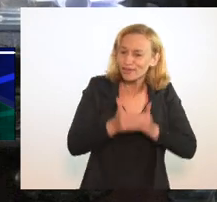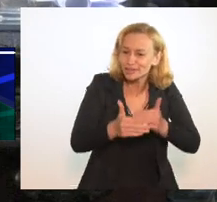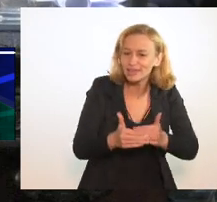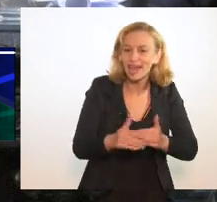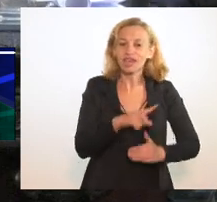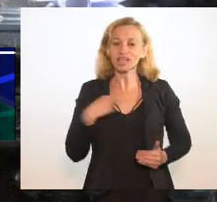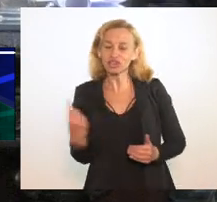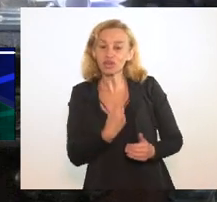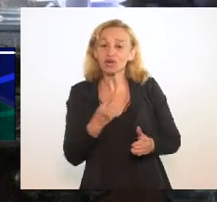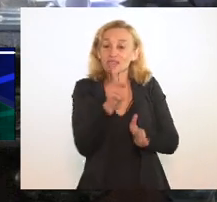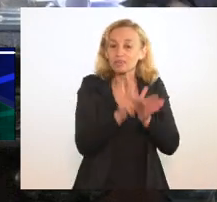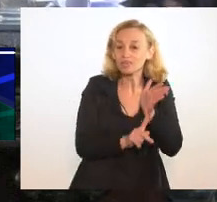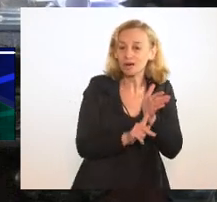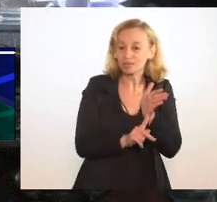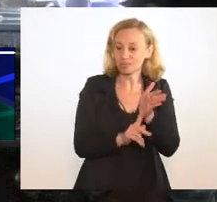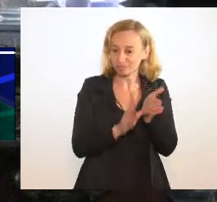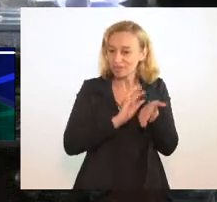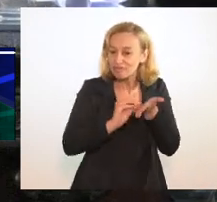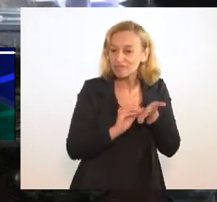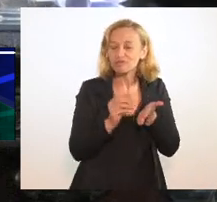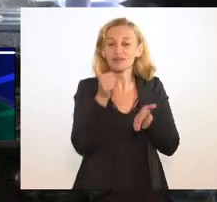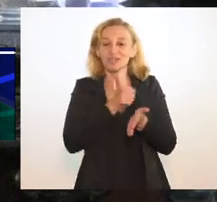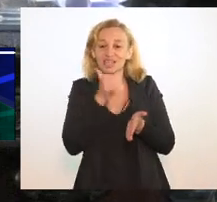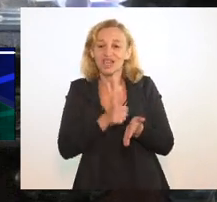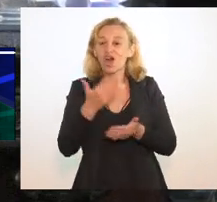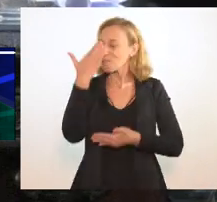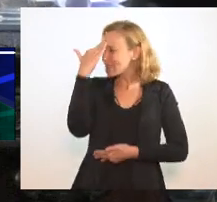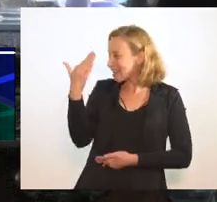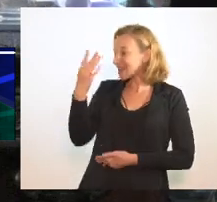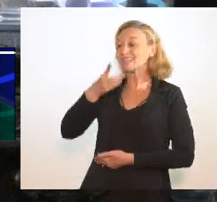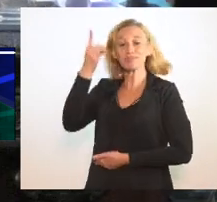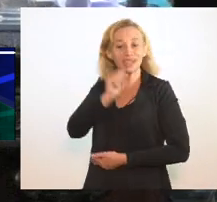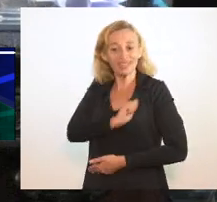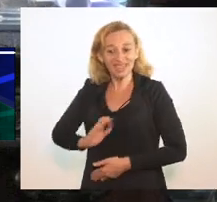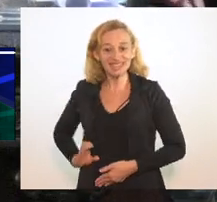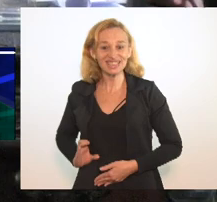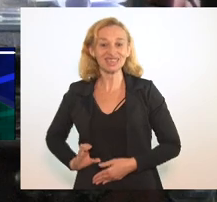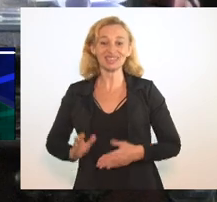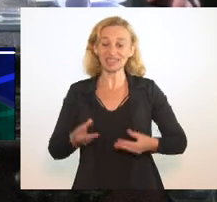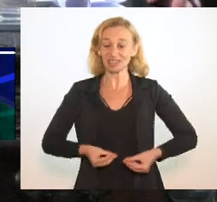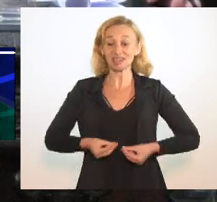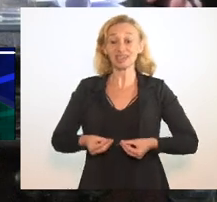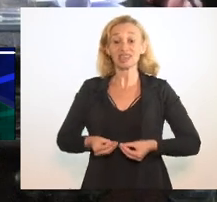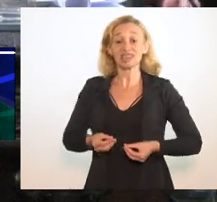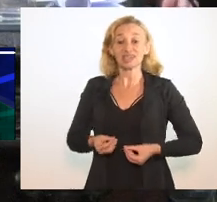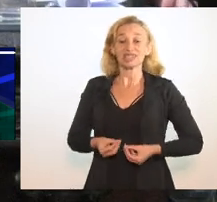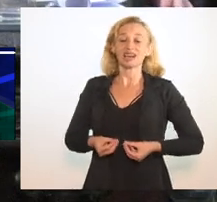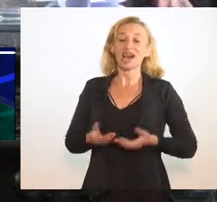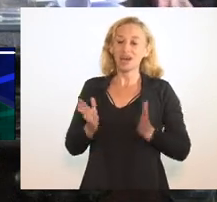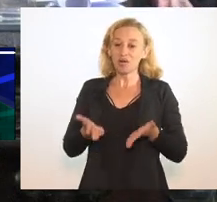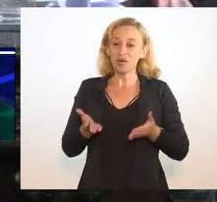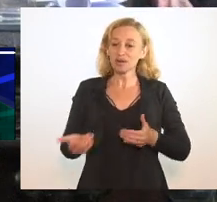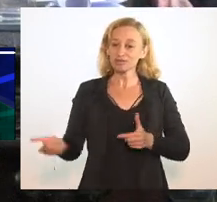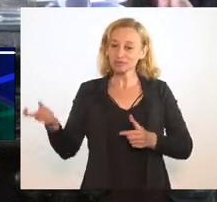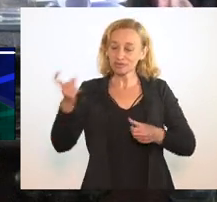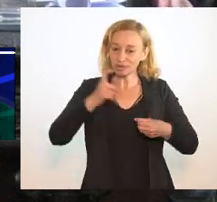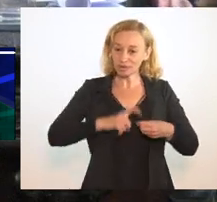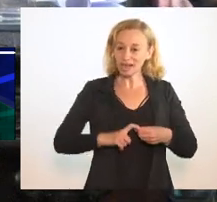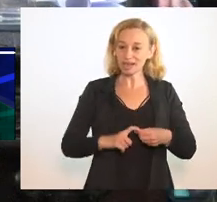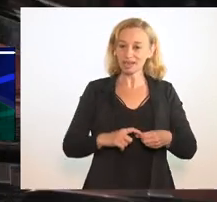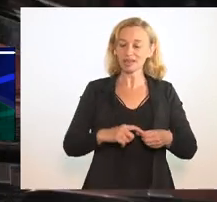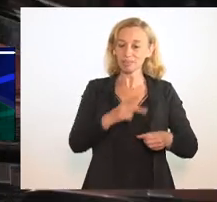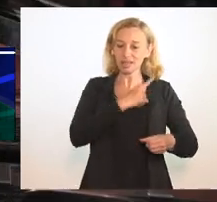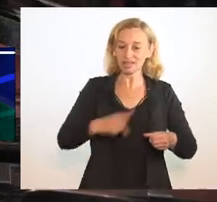nas nossas pautas feministas. Obrigada, deputado André Ciliano, devolvo a presidência para conduzir os